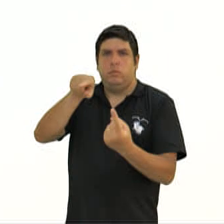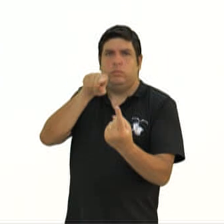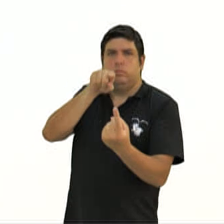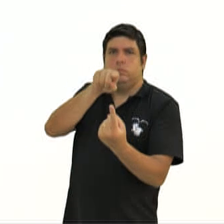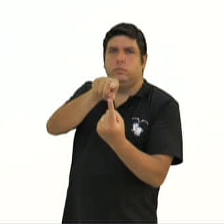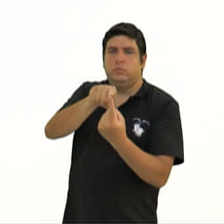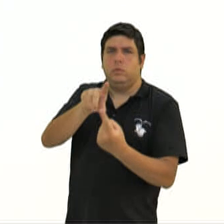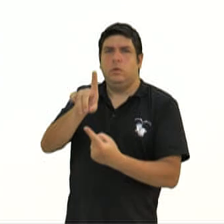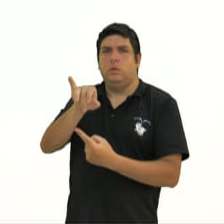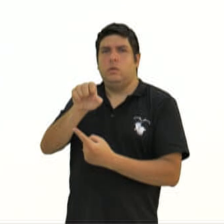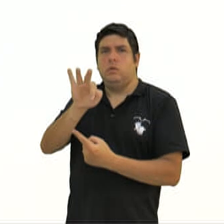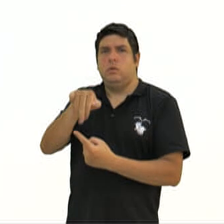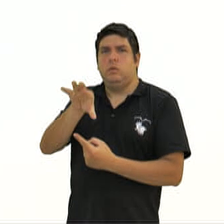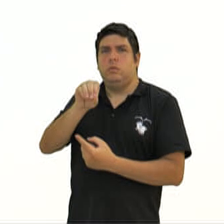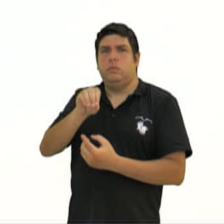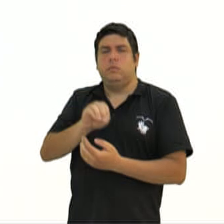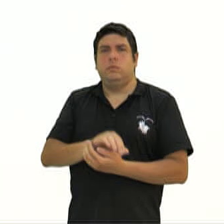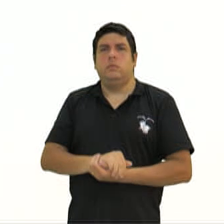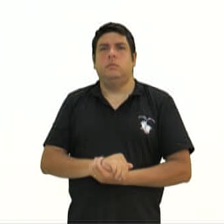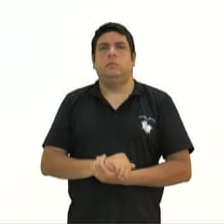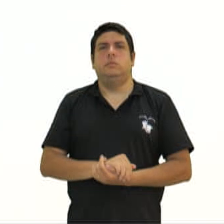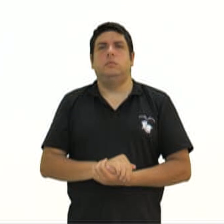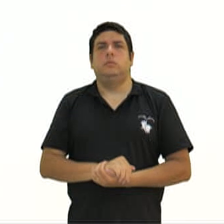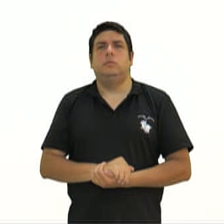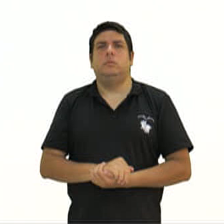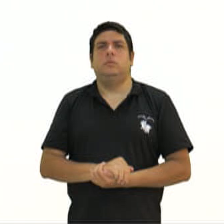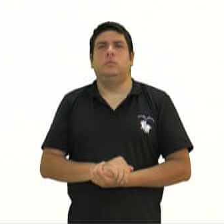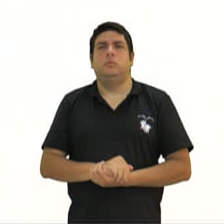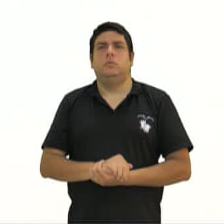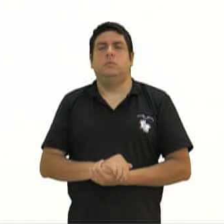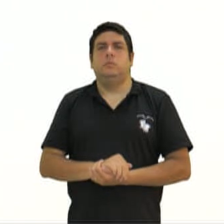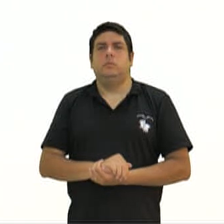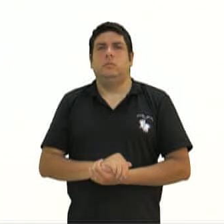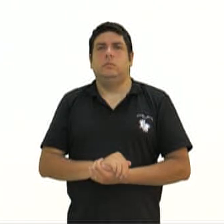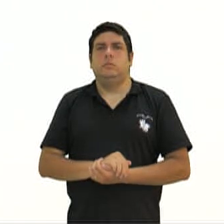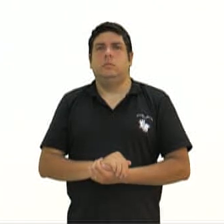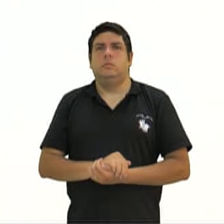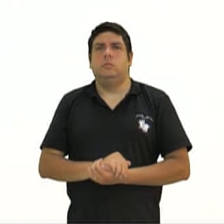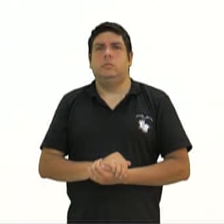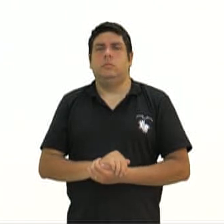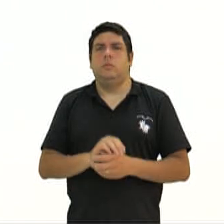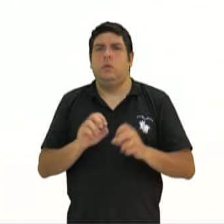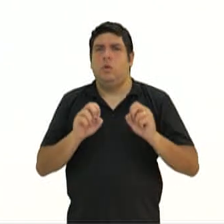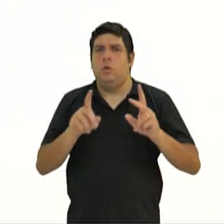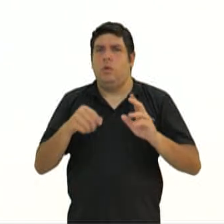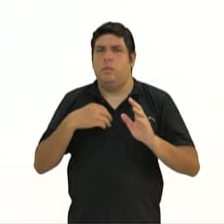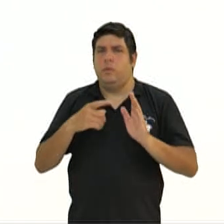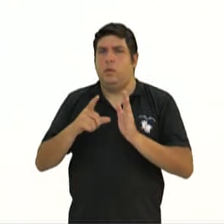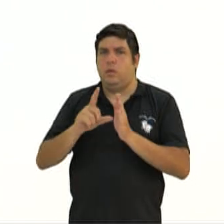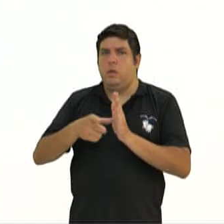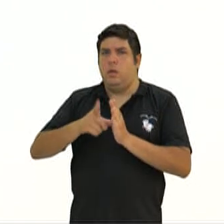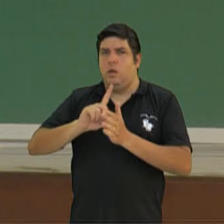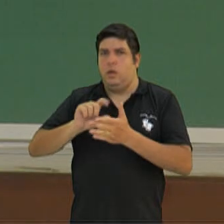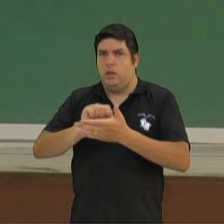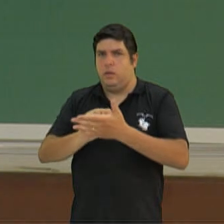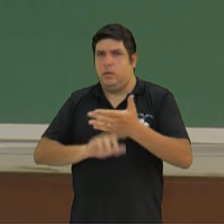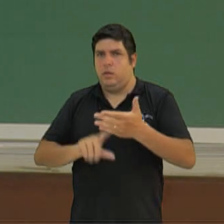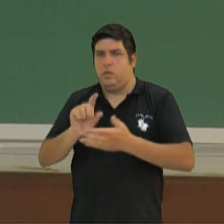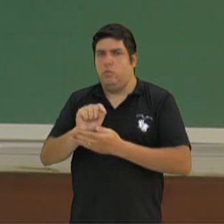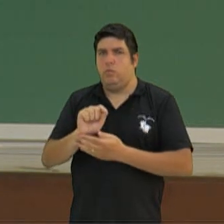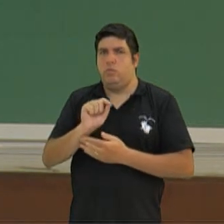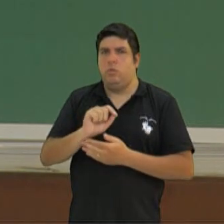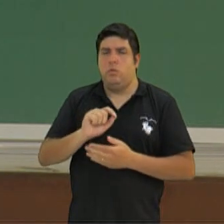Ok? Então, beleza. Bom, tem um item que estava aqui na atividade anterior, não vou voltar porque vai demorar um pouco, mas que era o